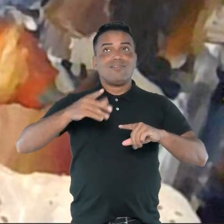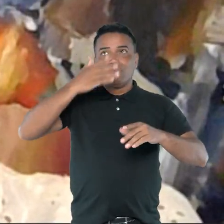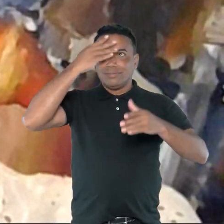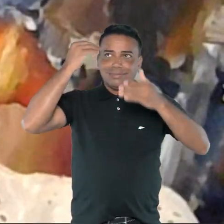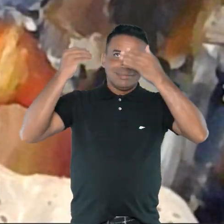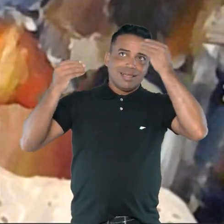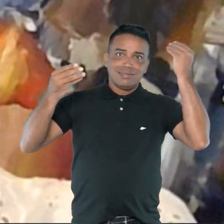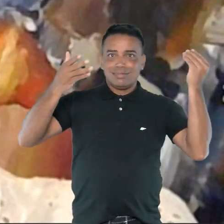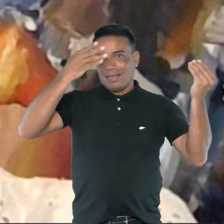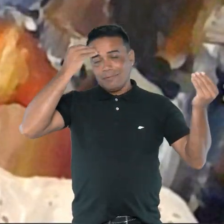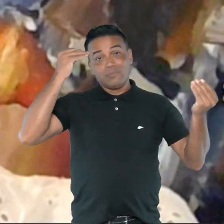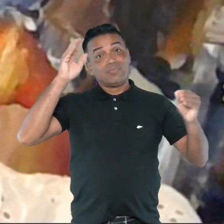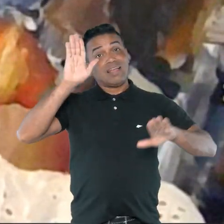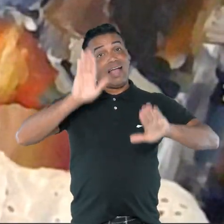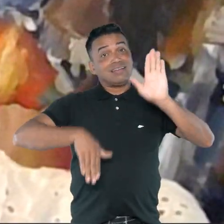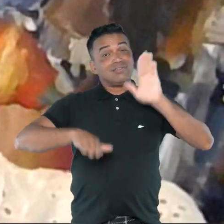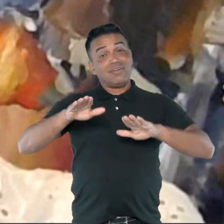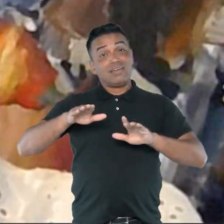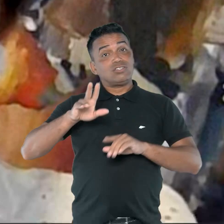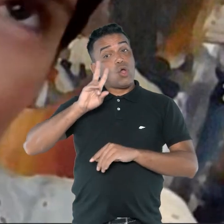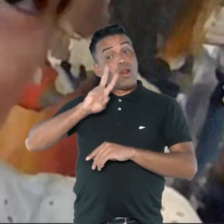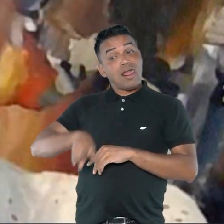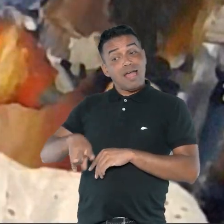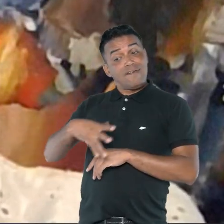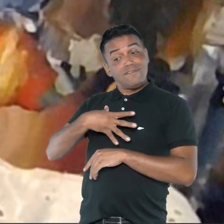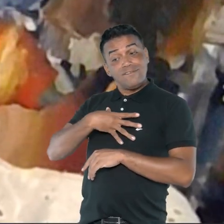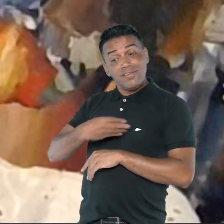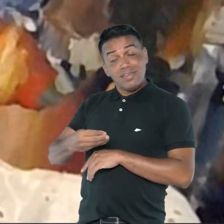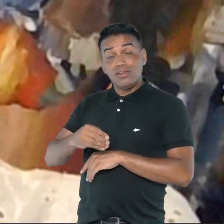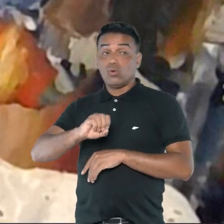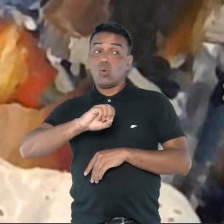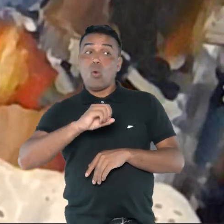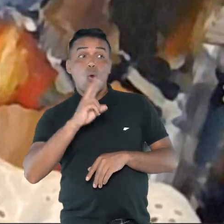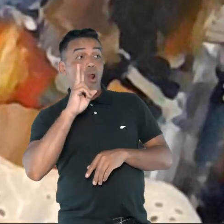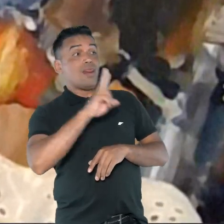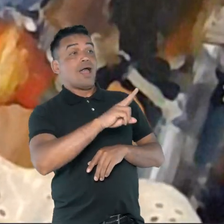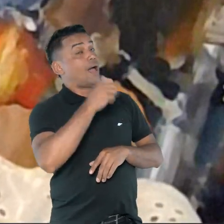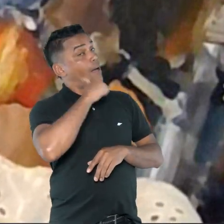coisas, e que às vezes não vão olhar para o filho ou para a mãe